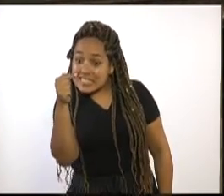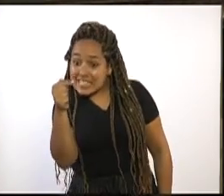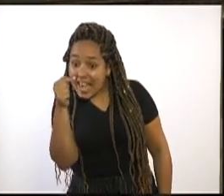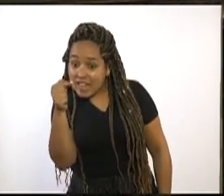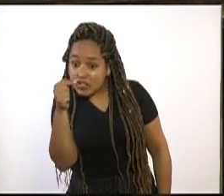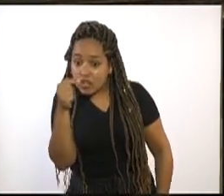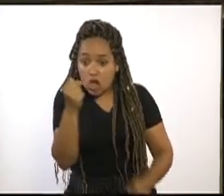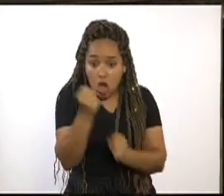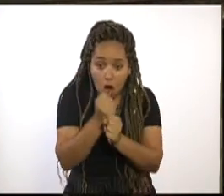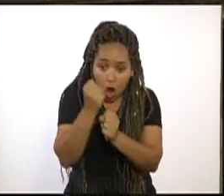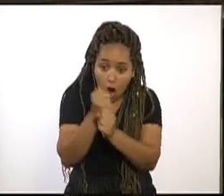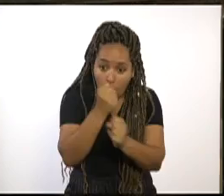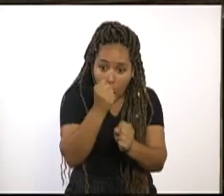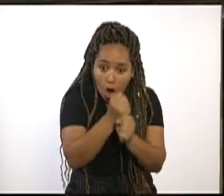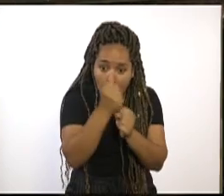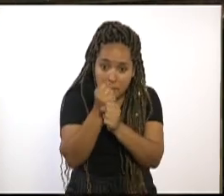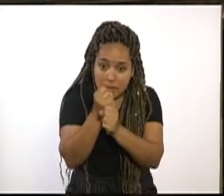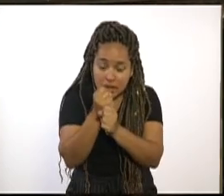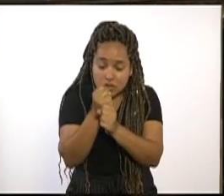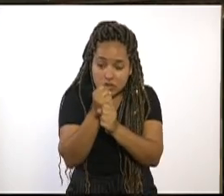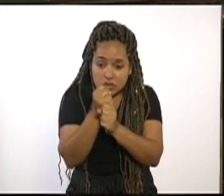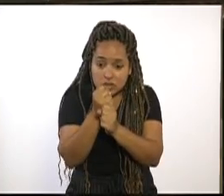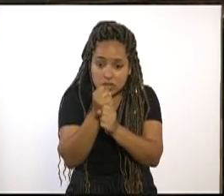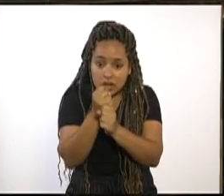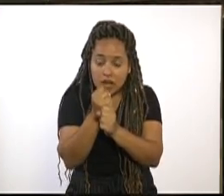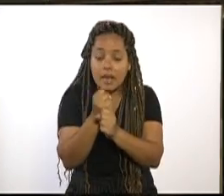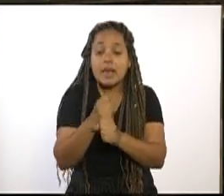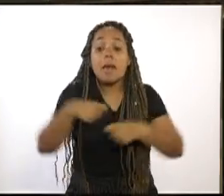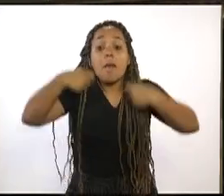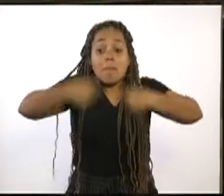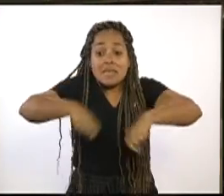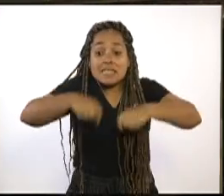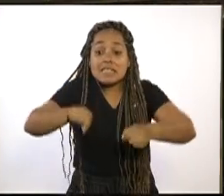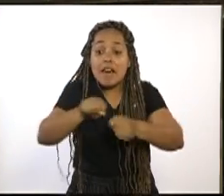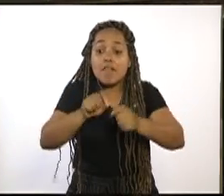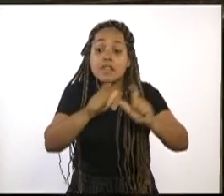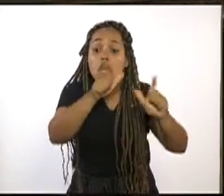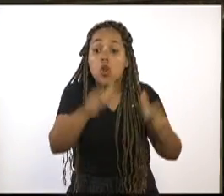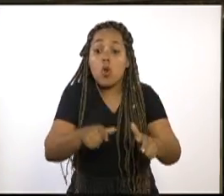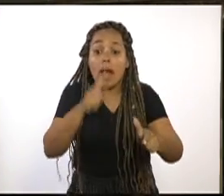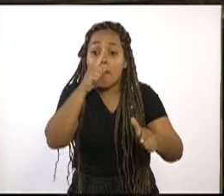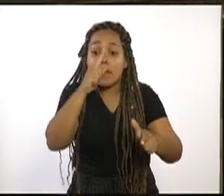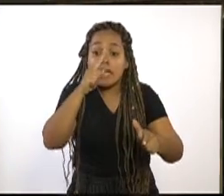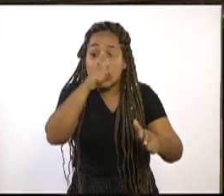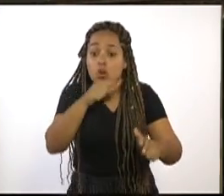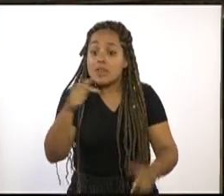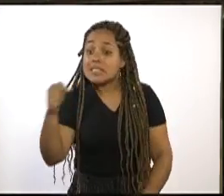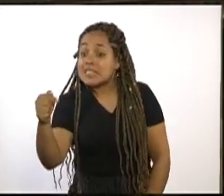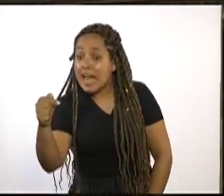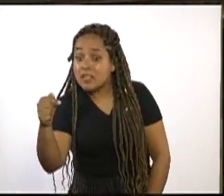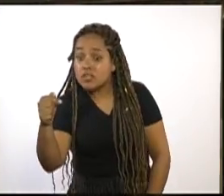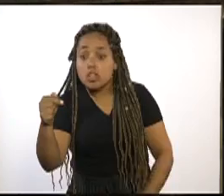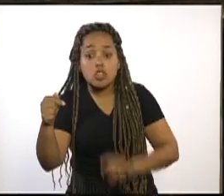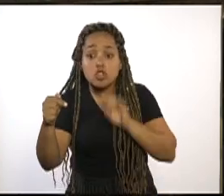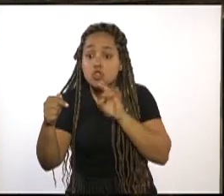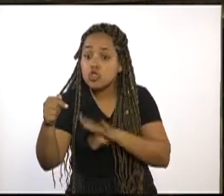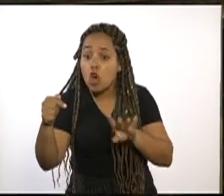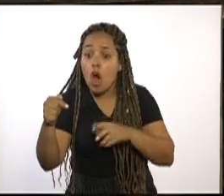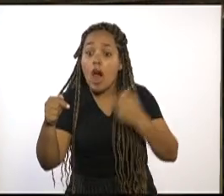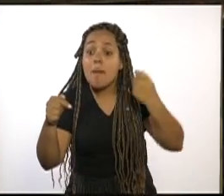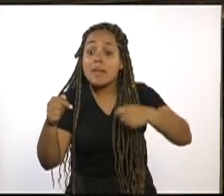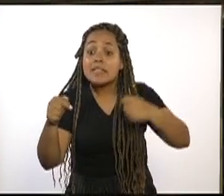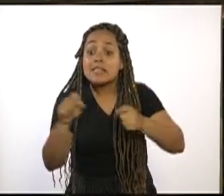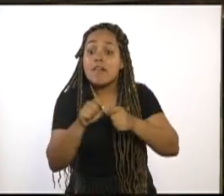22 obras previstas para as áreas de risco realizadas ou em andamento. De 22, 7